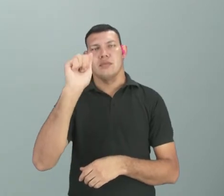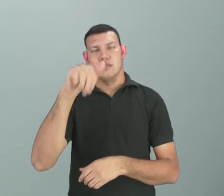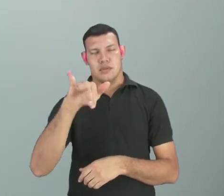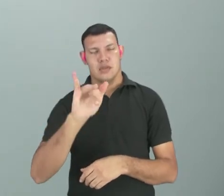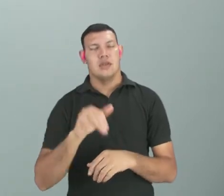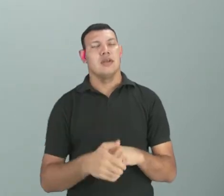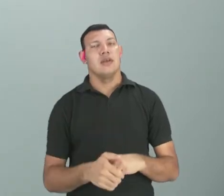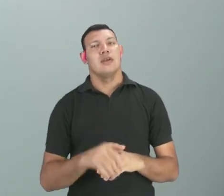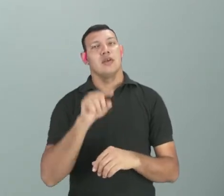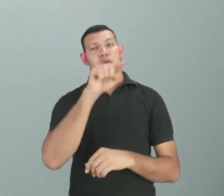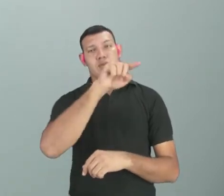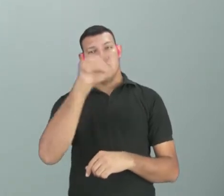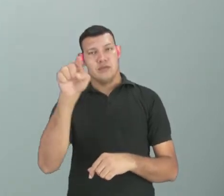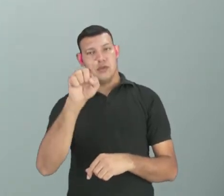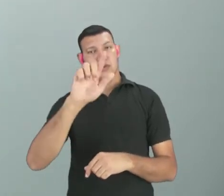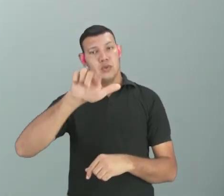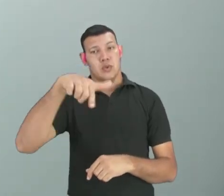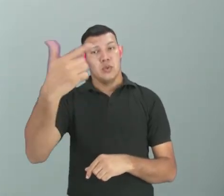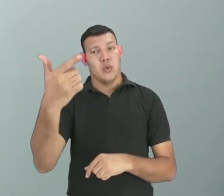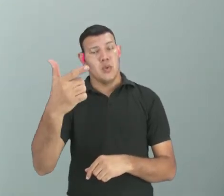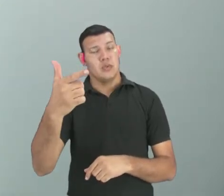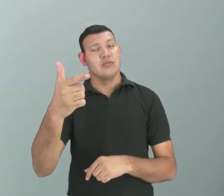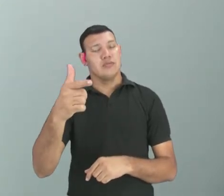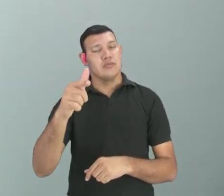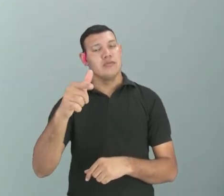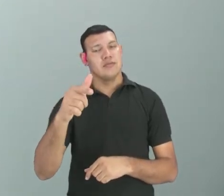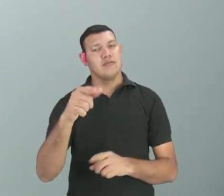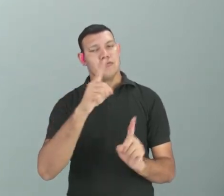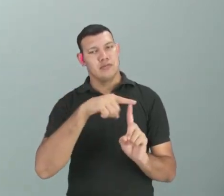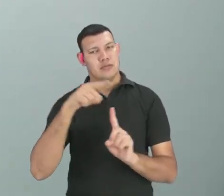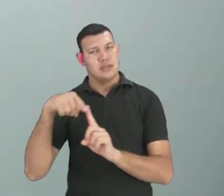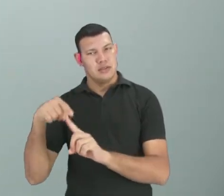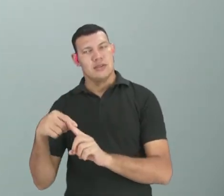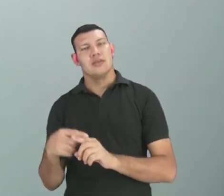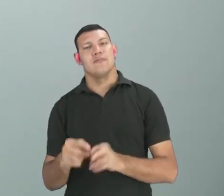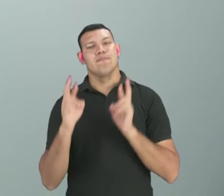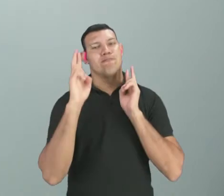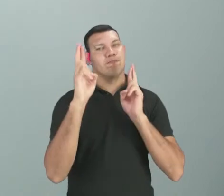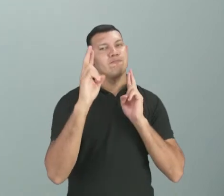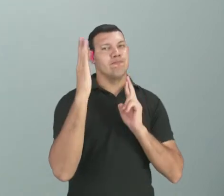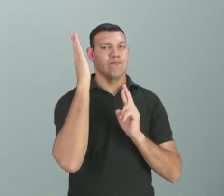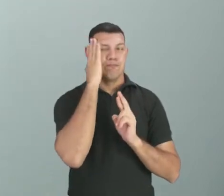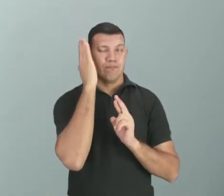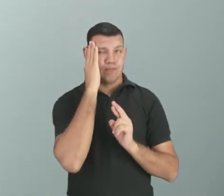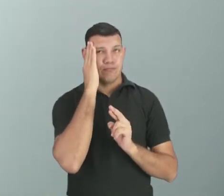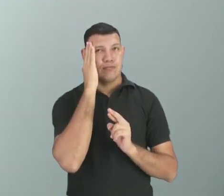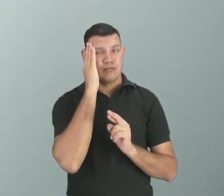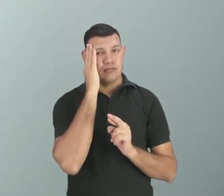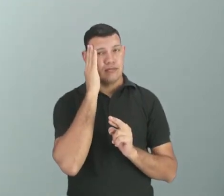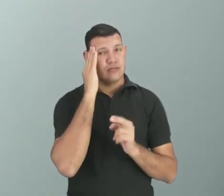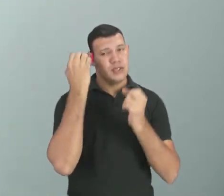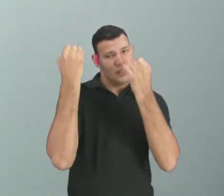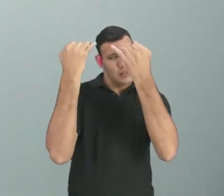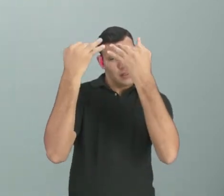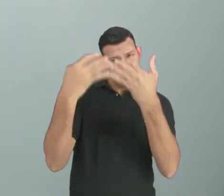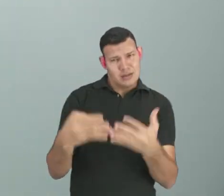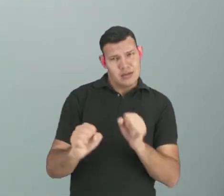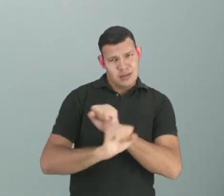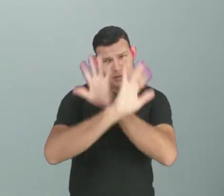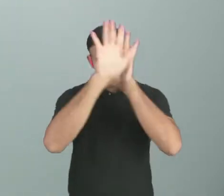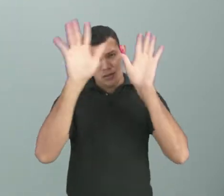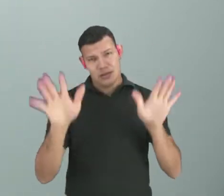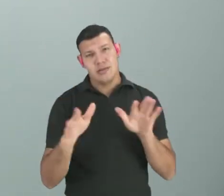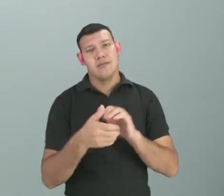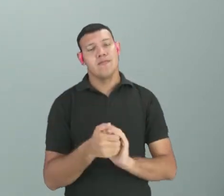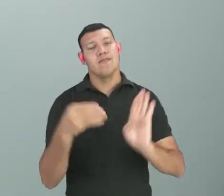modalidades, tá bom? E eu espero que vocês tenham entendido a nossa aula de hoje. Espero que ela tenha sido autoexplicativa. Não esqueçam de